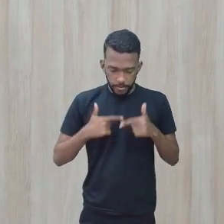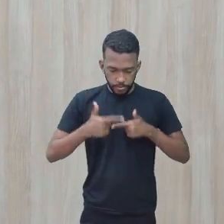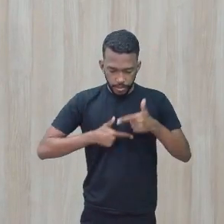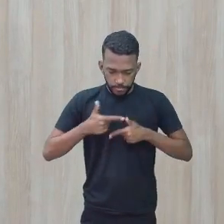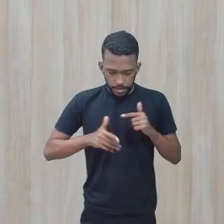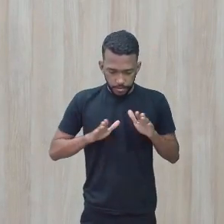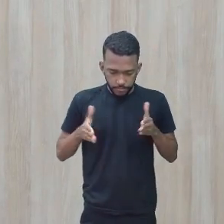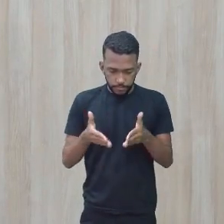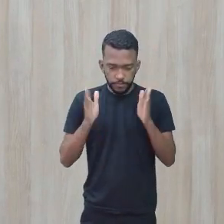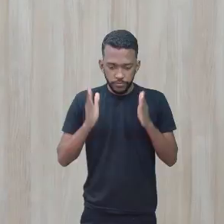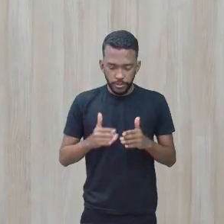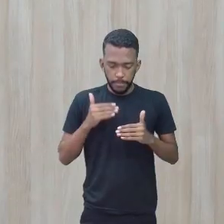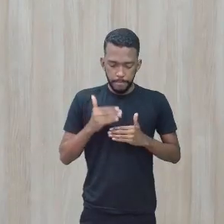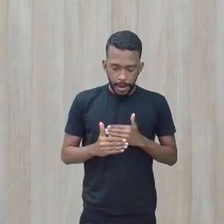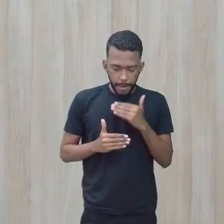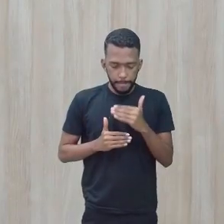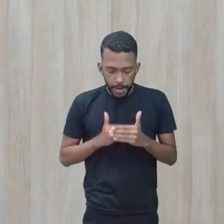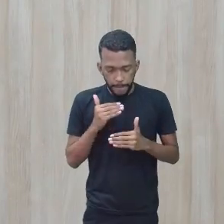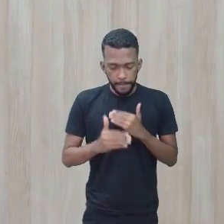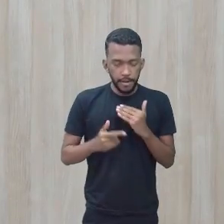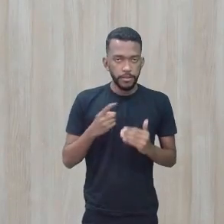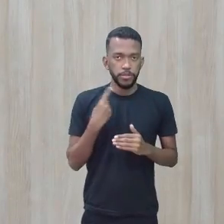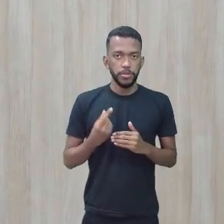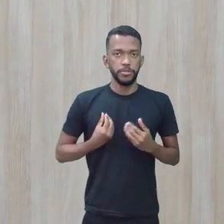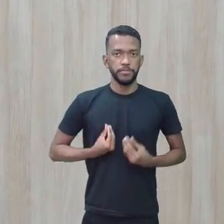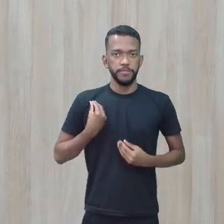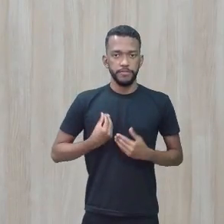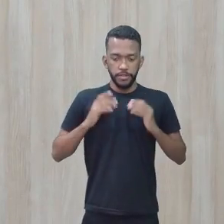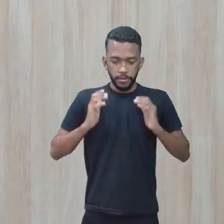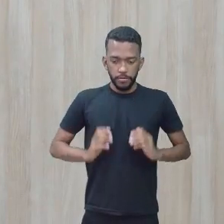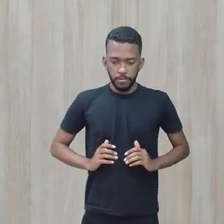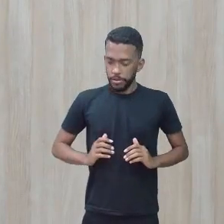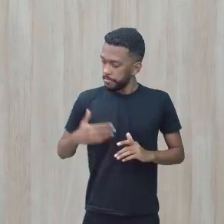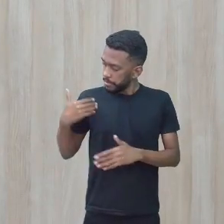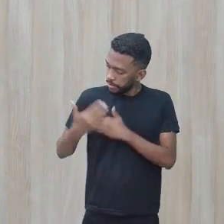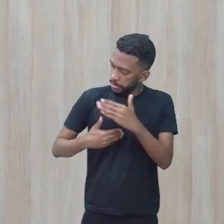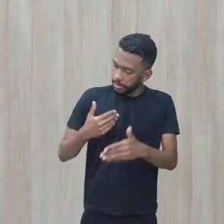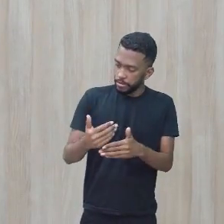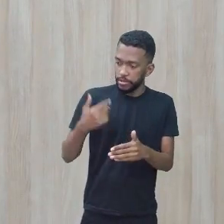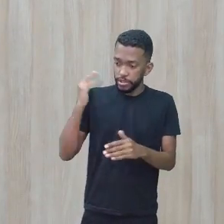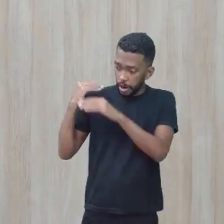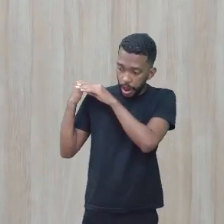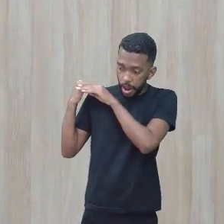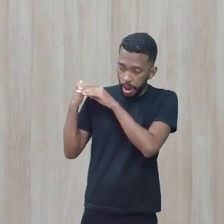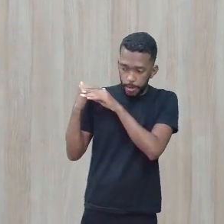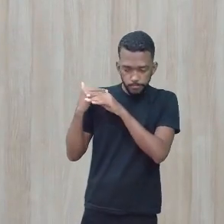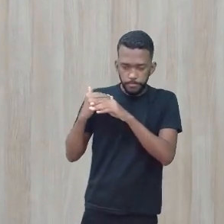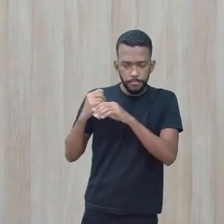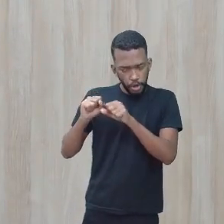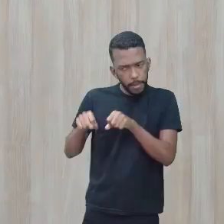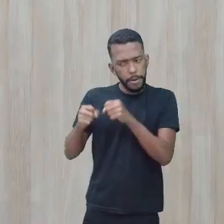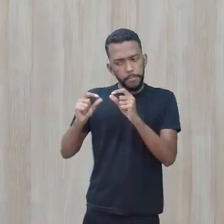trabalho ali, aos poucos, mudando os nossos padrões, mudar um pouco essa realidade.